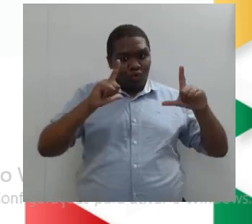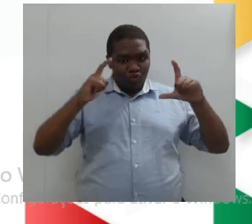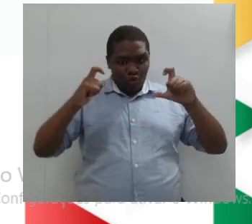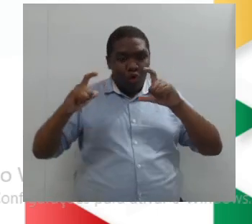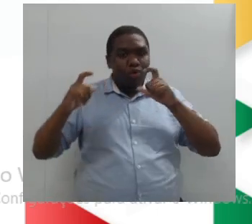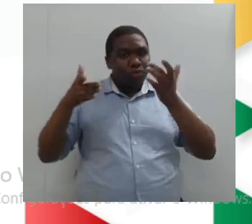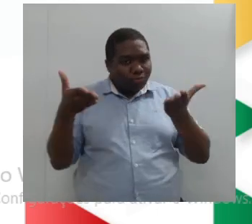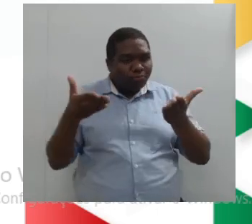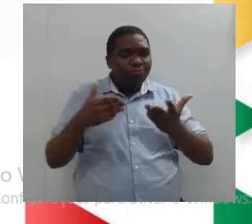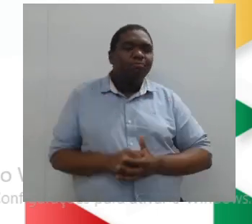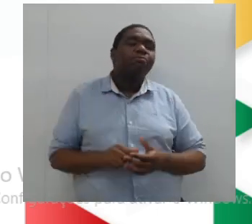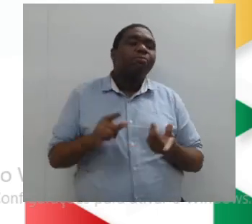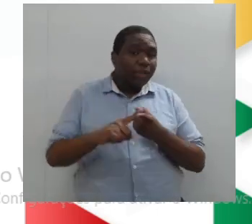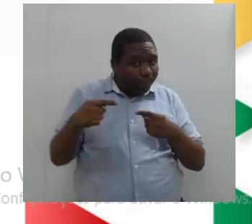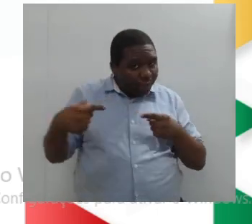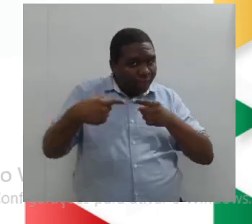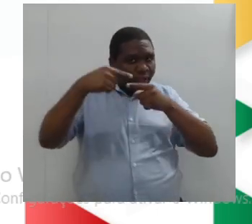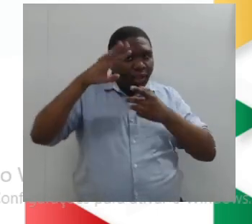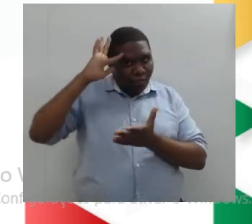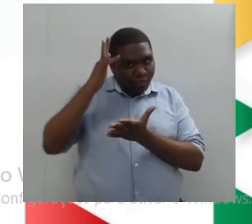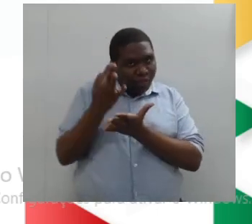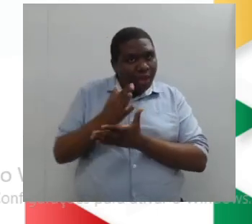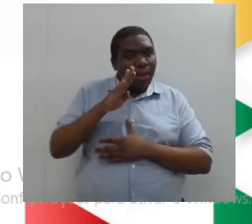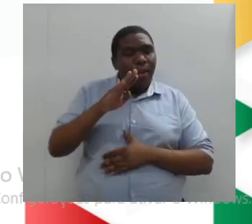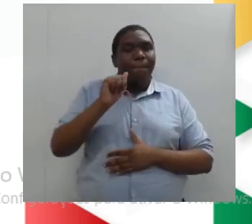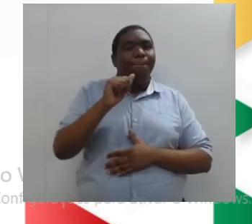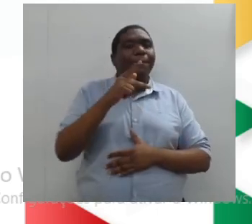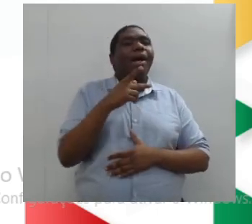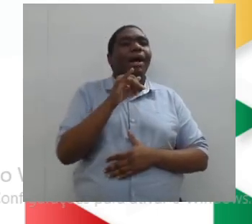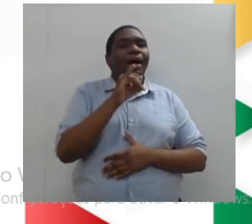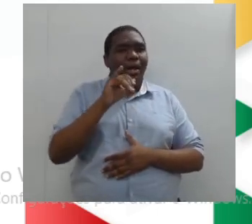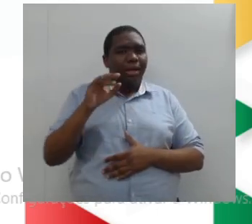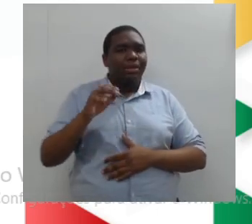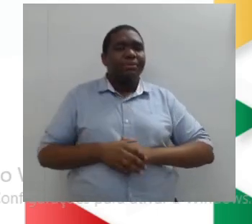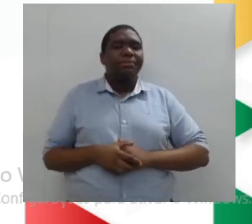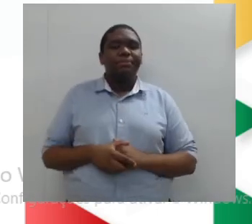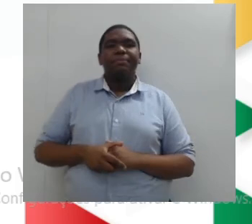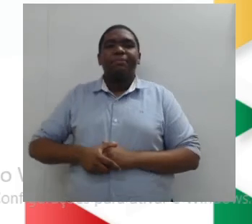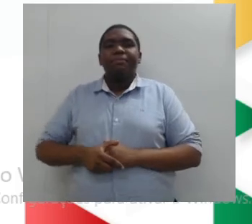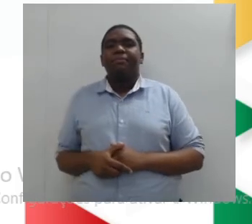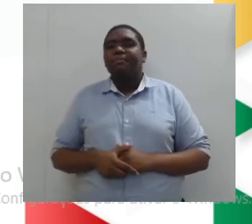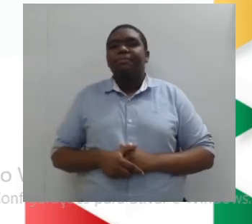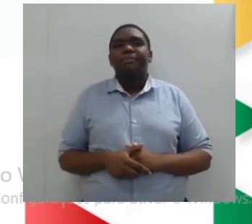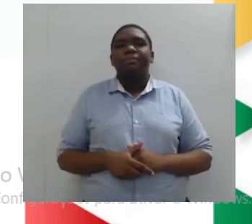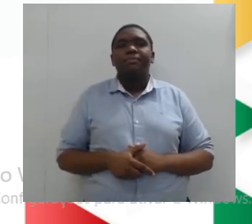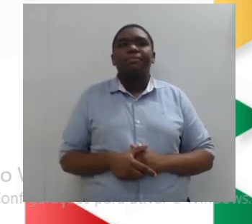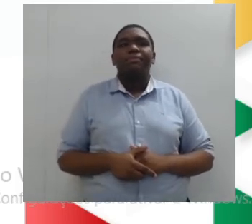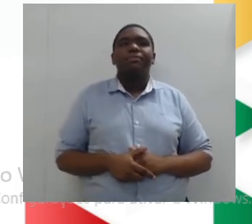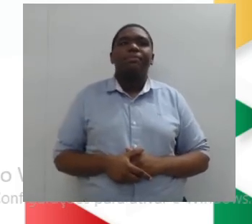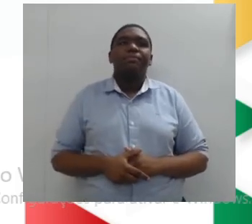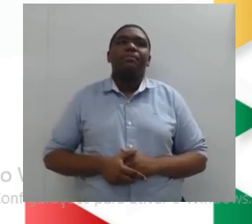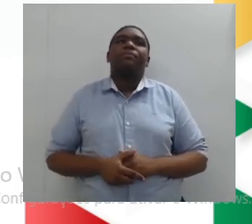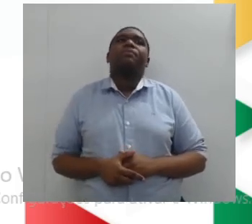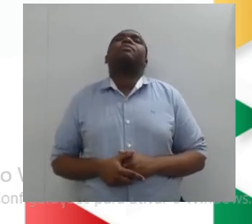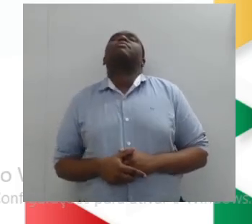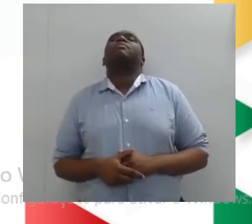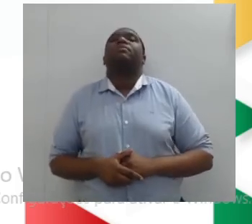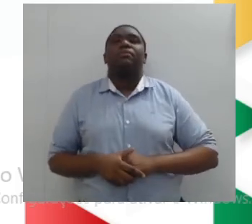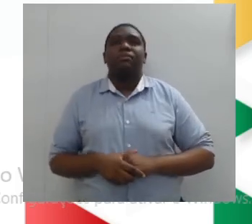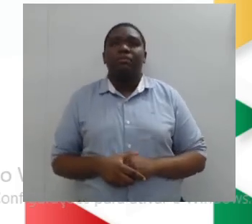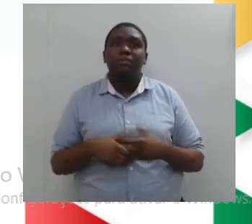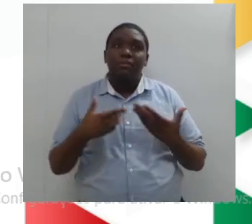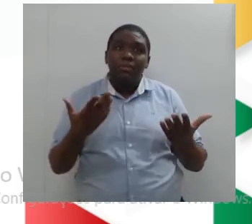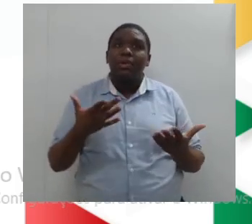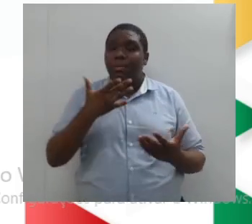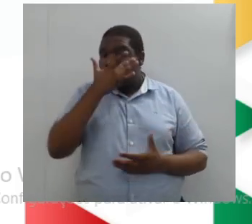símbolo, certo? Então, conhecer. Voltando, primeiro, o segundo símbolo. Vamos adiante. Gente, para